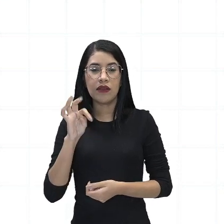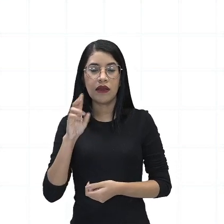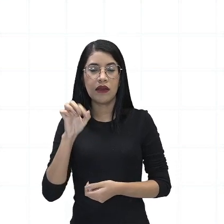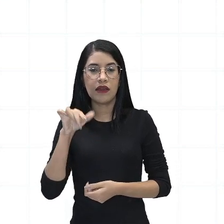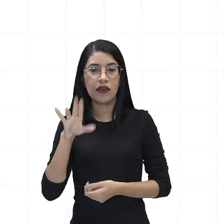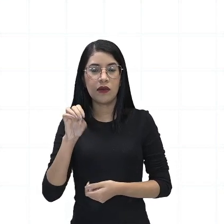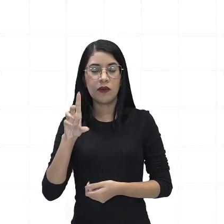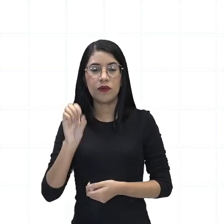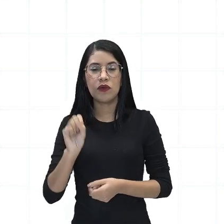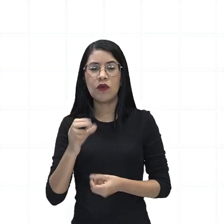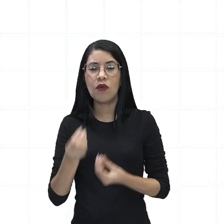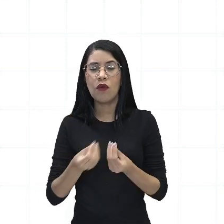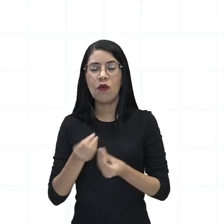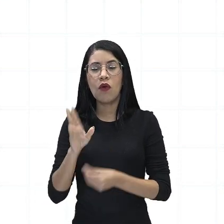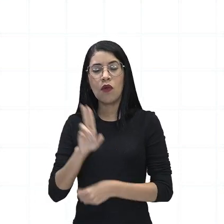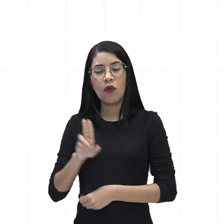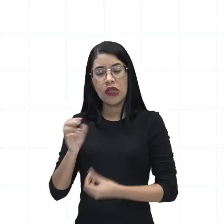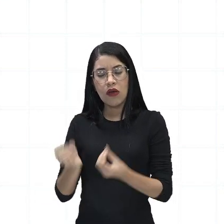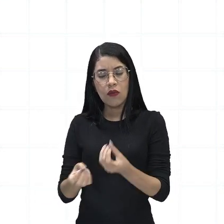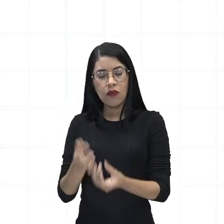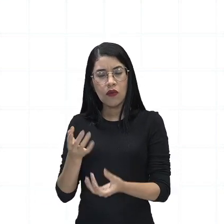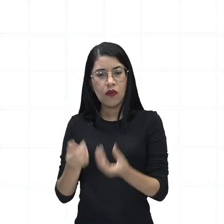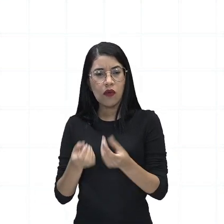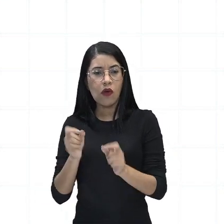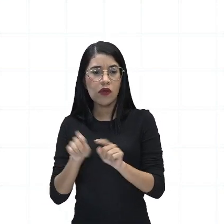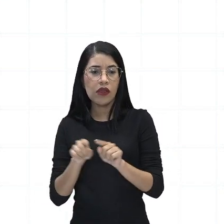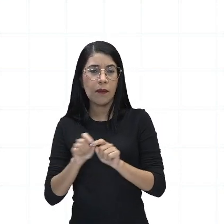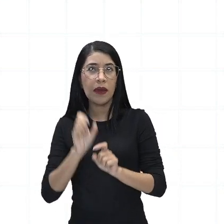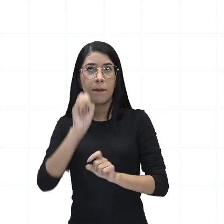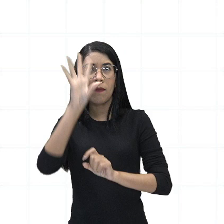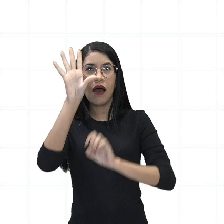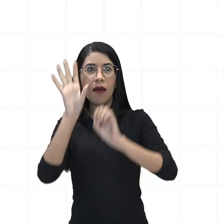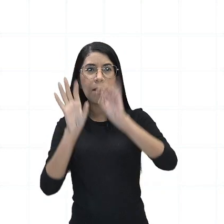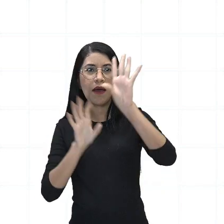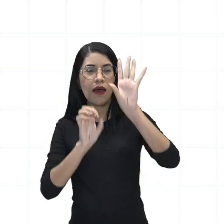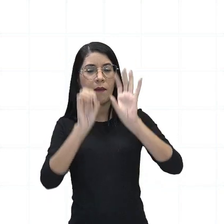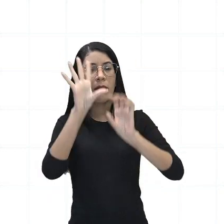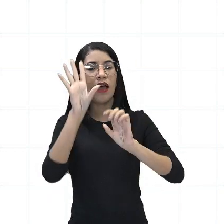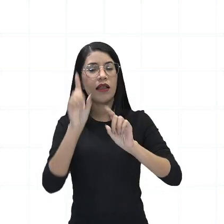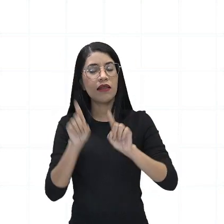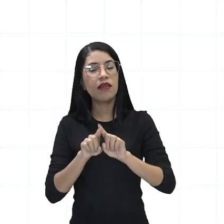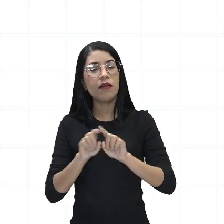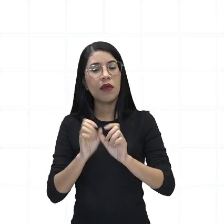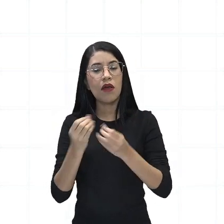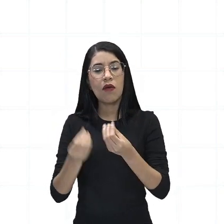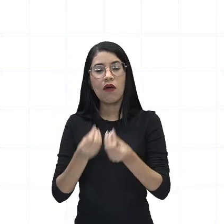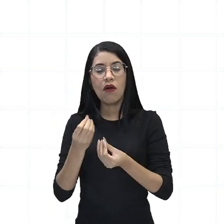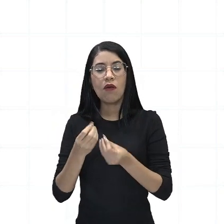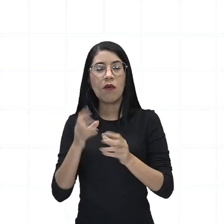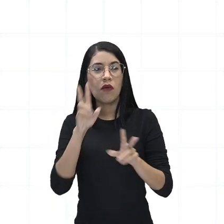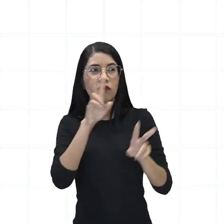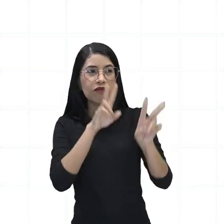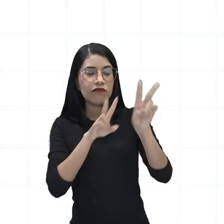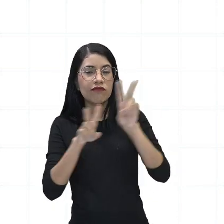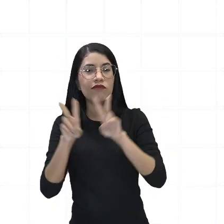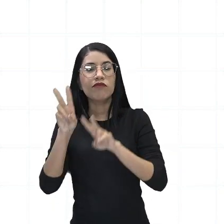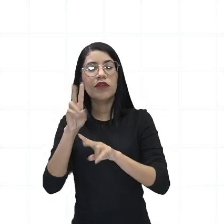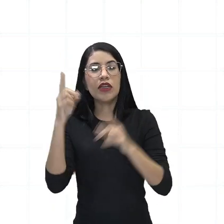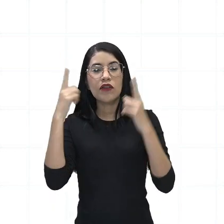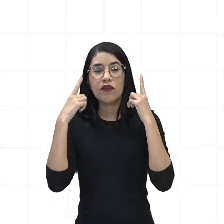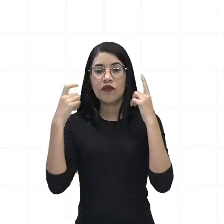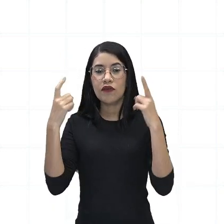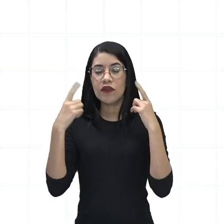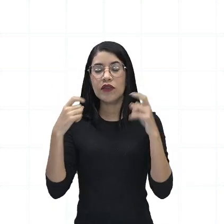uso controlado de fogos de artifícios ou outras formas de explosão para criar impacto visual e sonoro